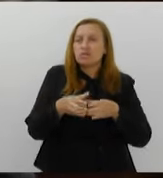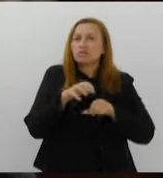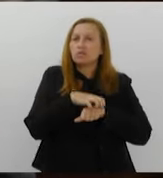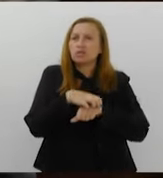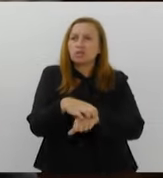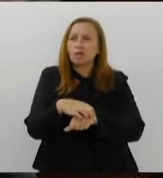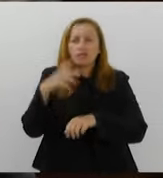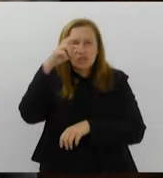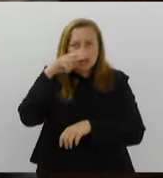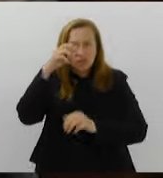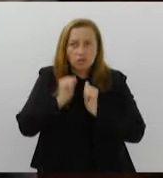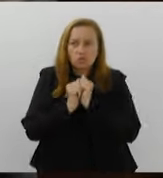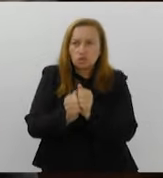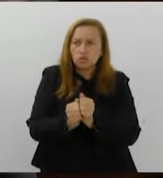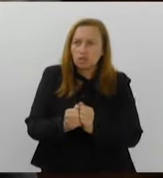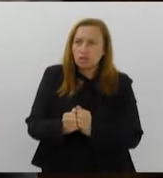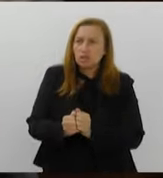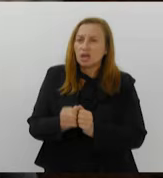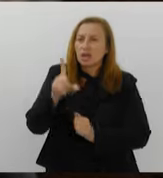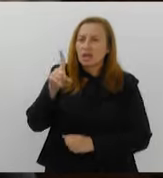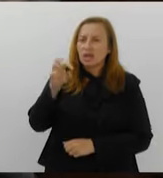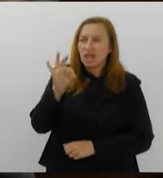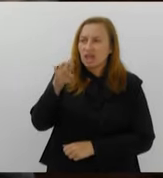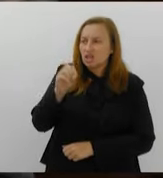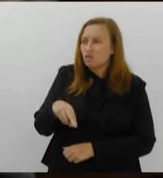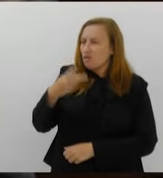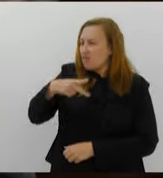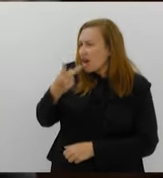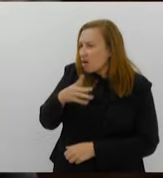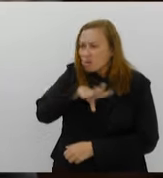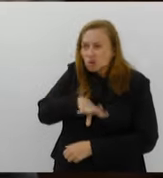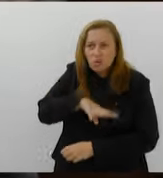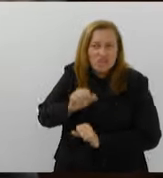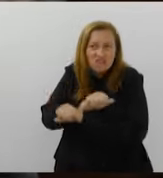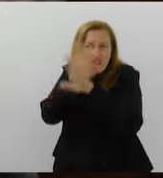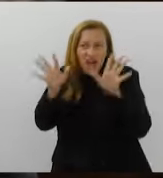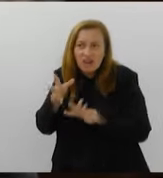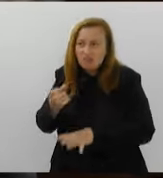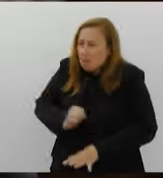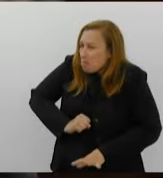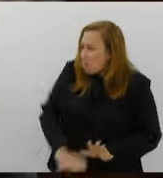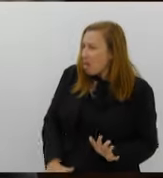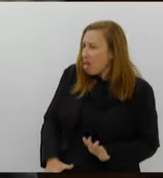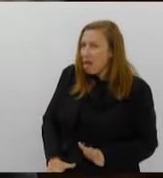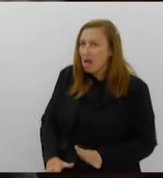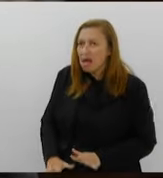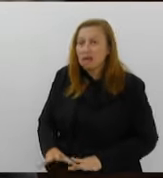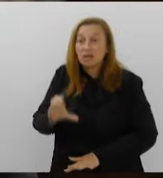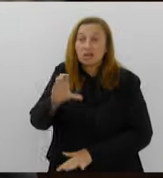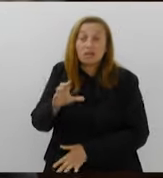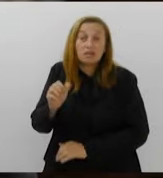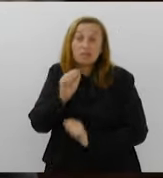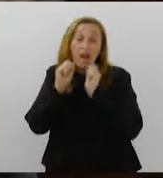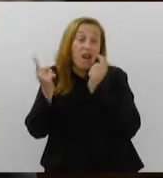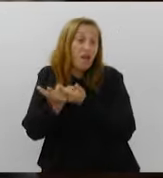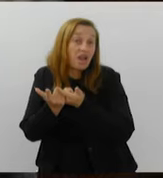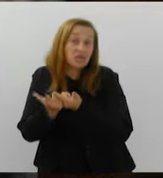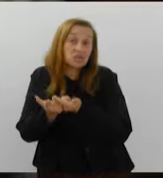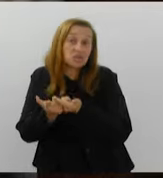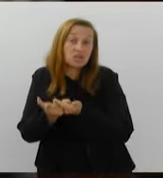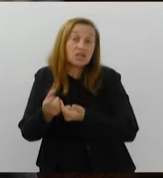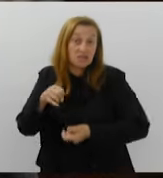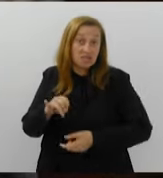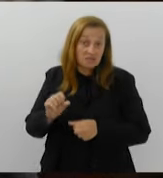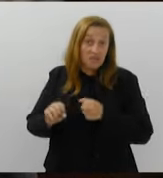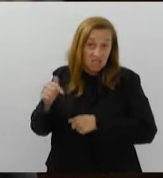fiscalização junto ao Detro, e o Detro simplesmente, vou usar o português claro aqui, deputado Dino, o Detro cagou, pô. Cagou para a Assembleia Legislativa, pô. Se eles fazem isso